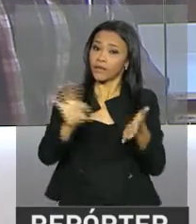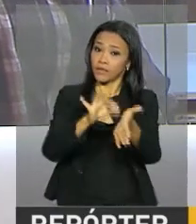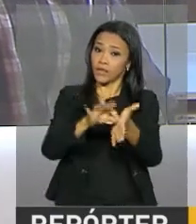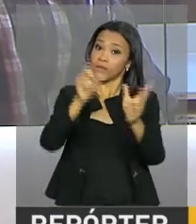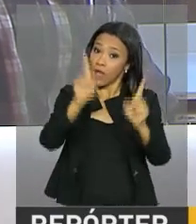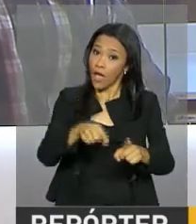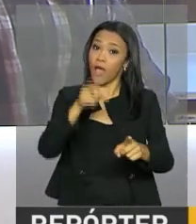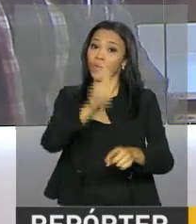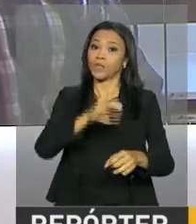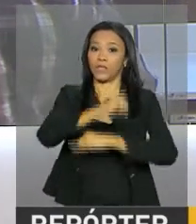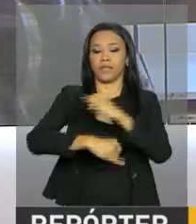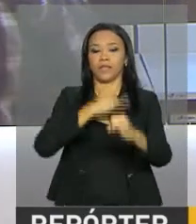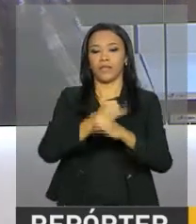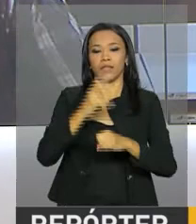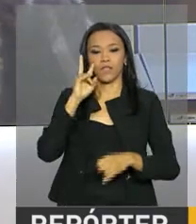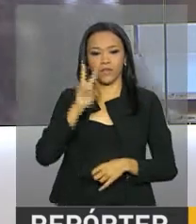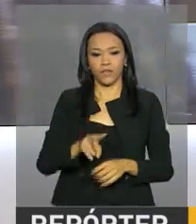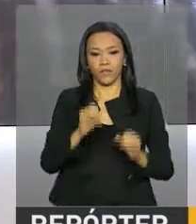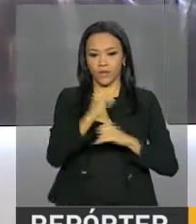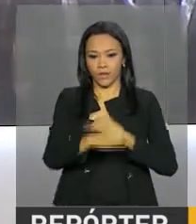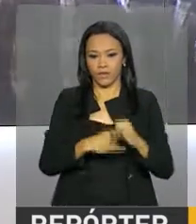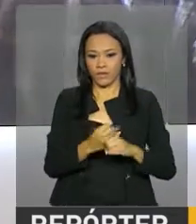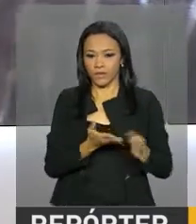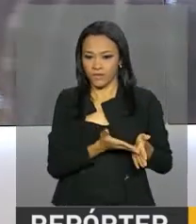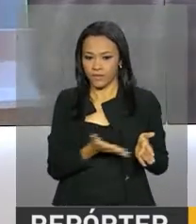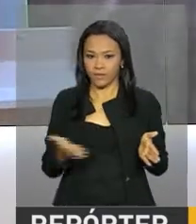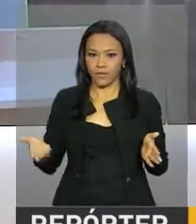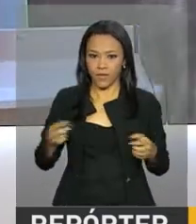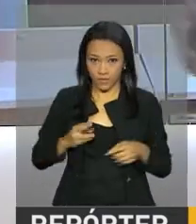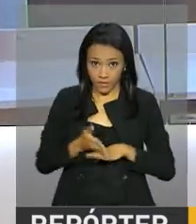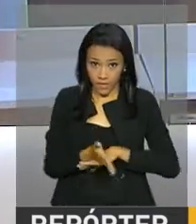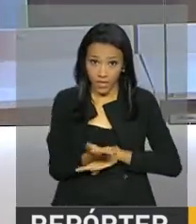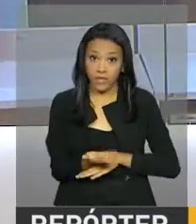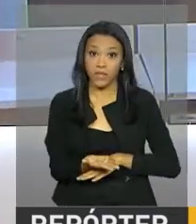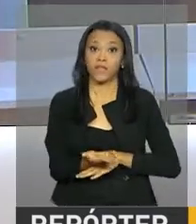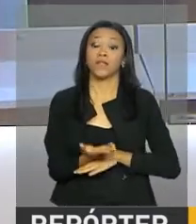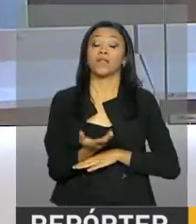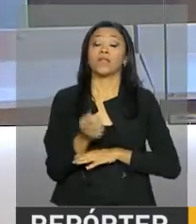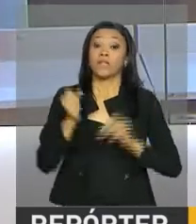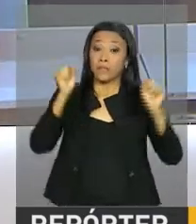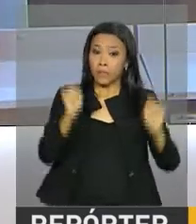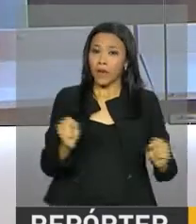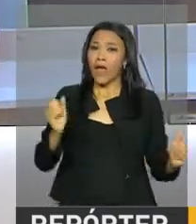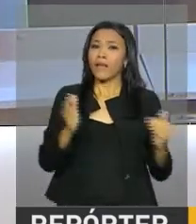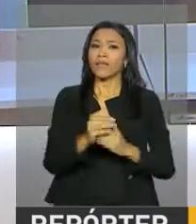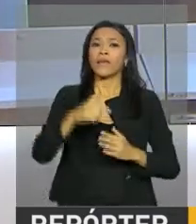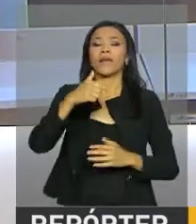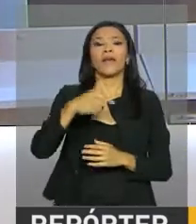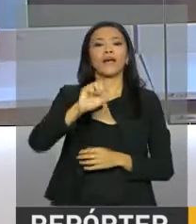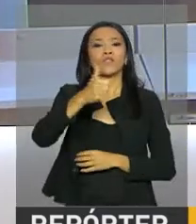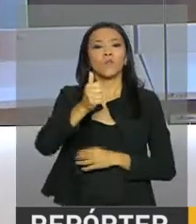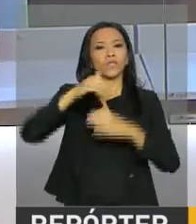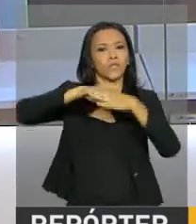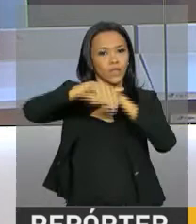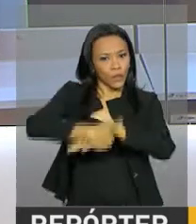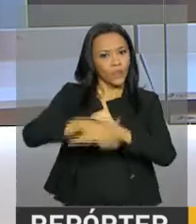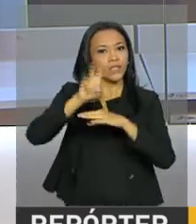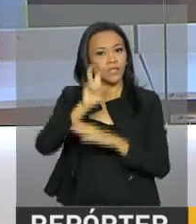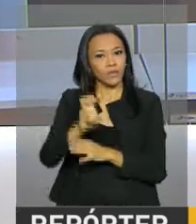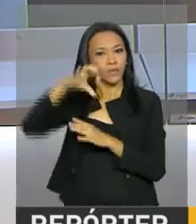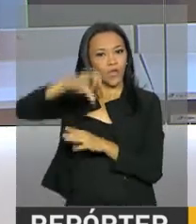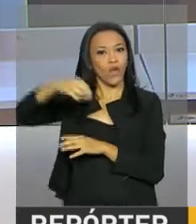no site sisu.mec.gov.br e podem ser feita até às 23 horas e 59 minutos